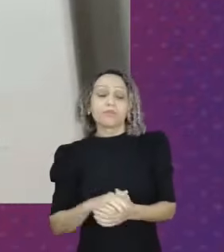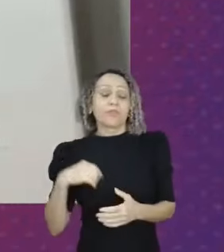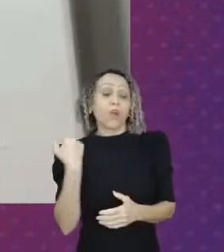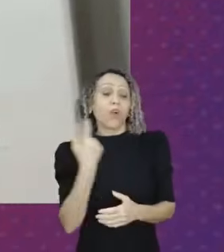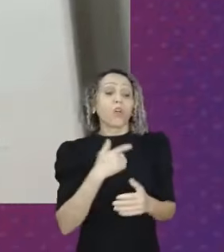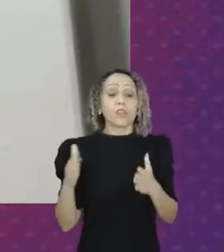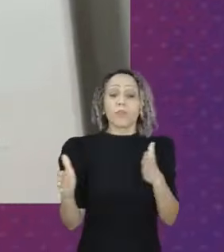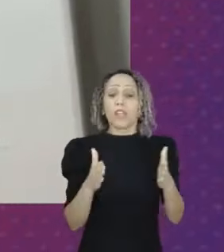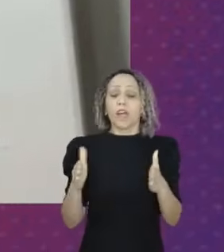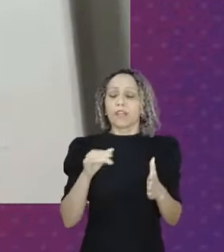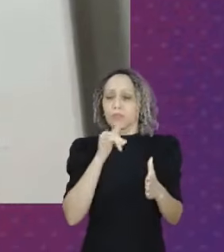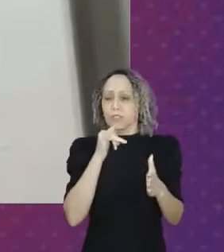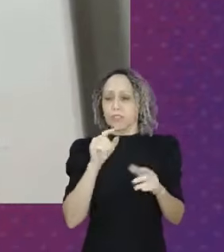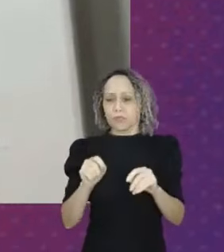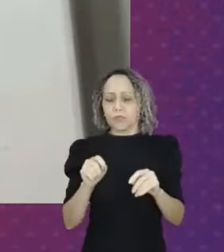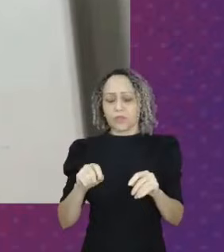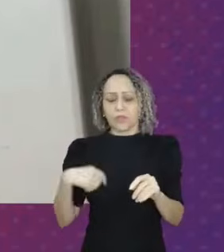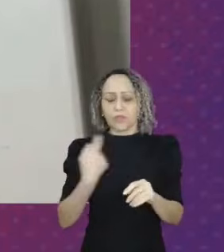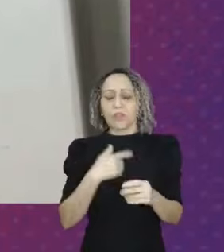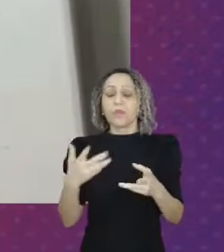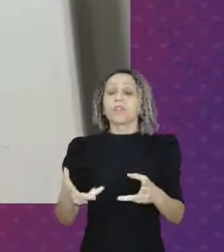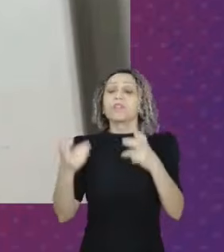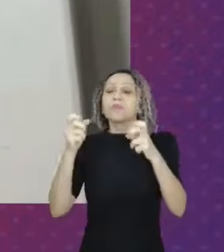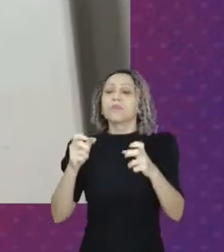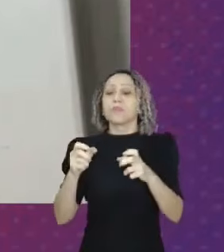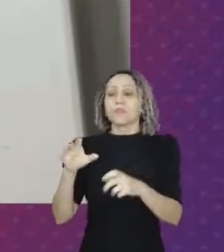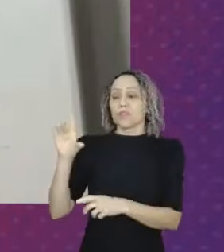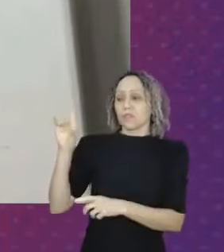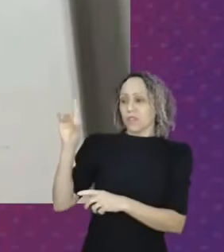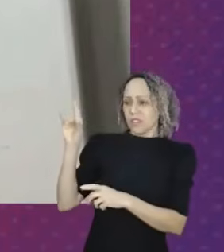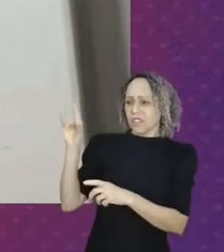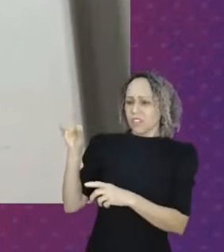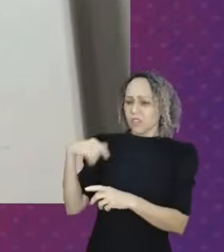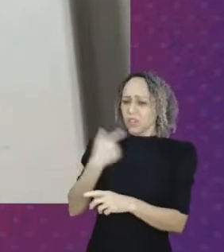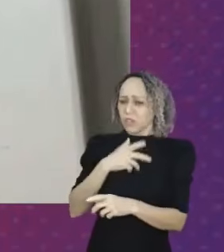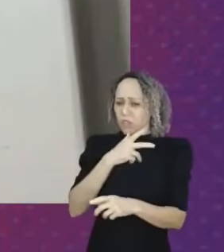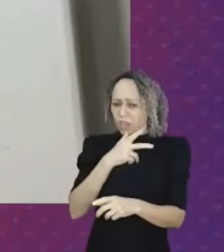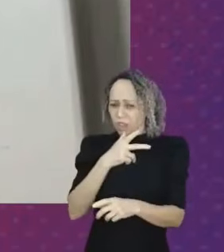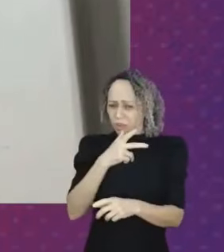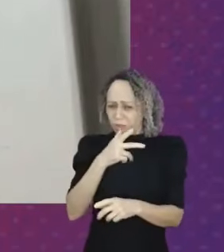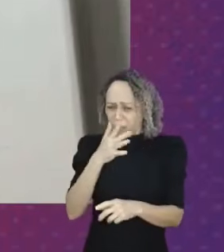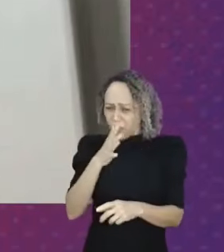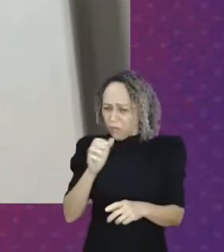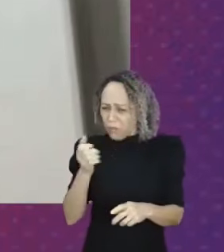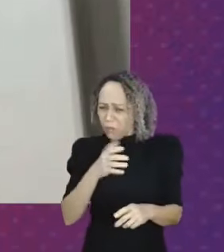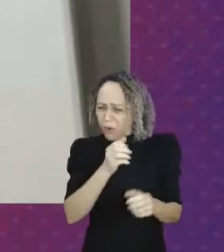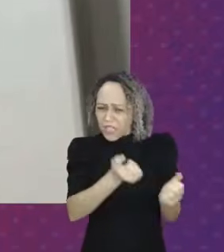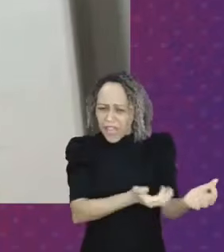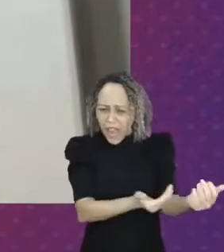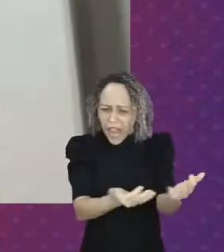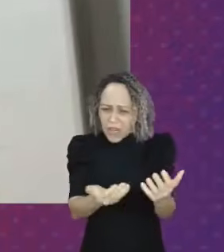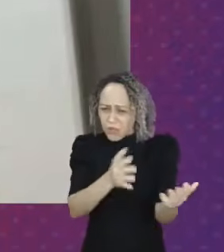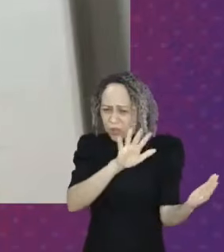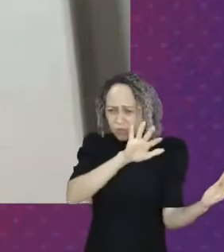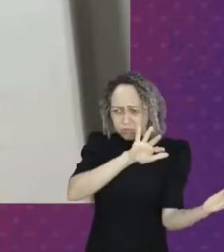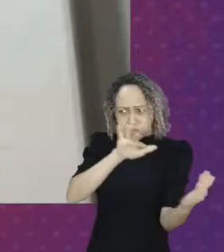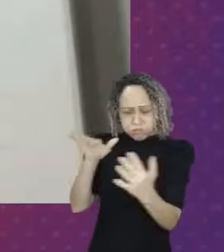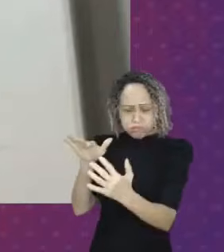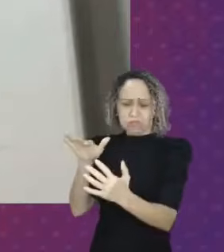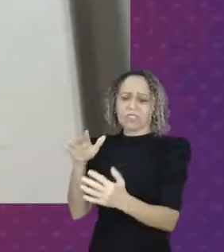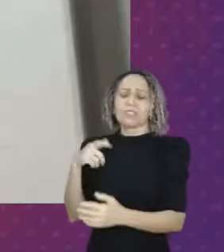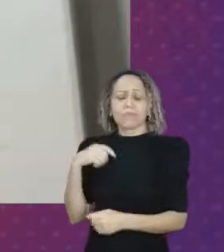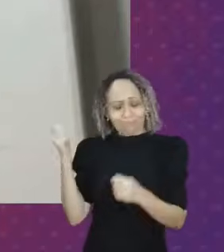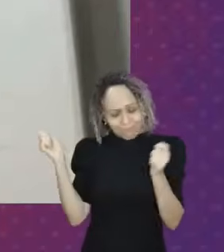mandato, a gente percebe que pelo Instagram a gente alcança muita juventude, muito a galera que está ligada